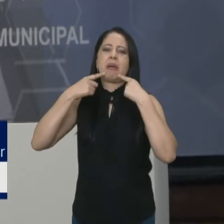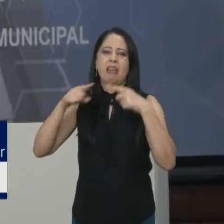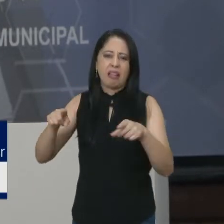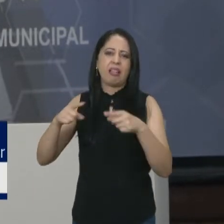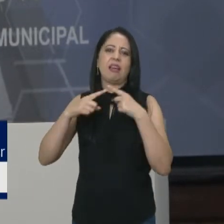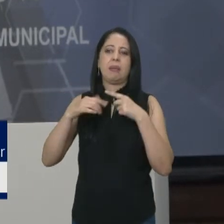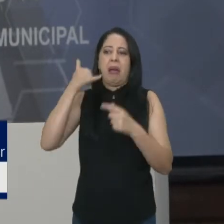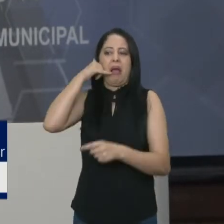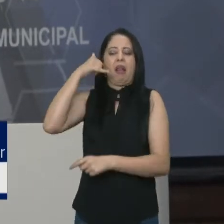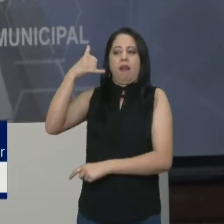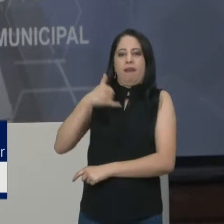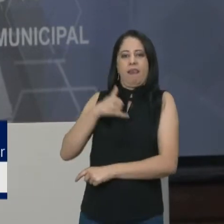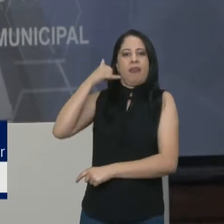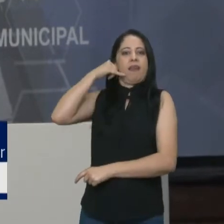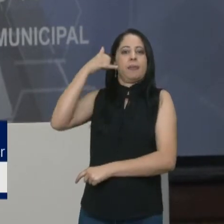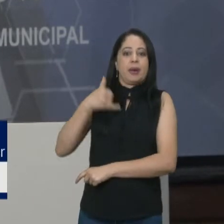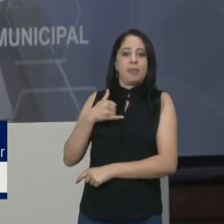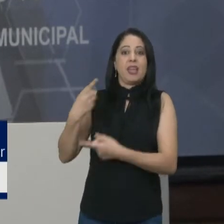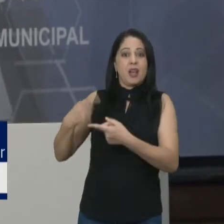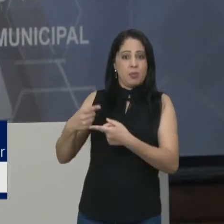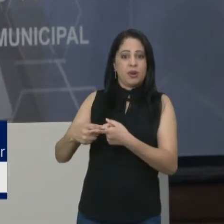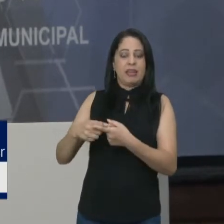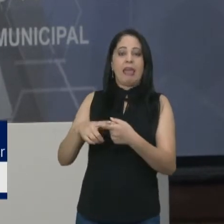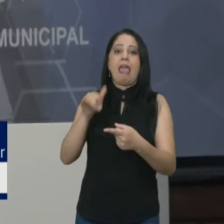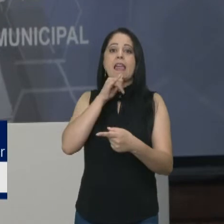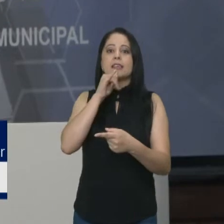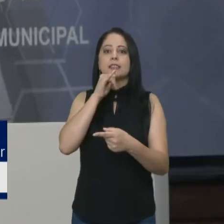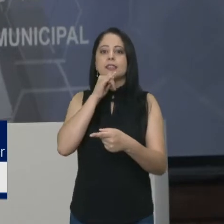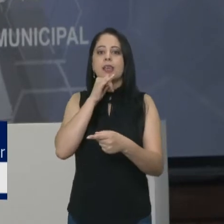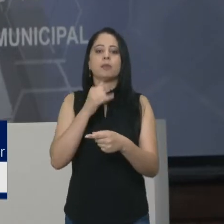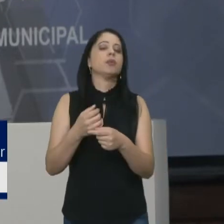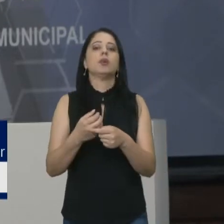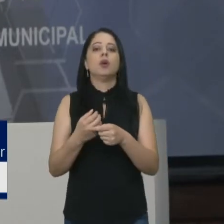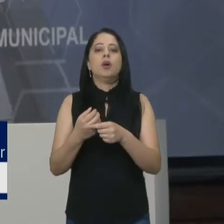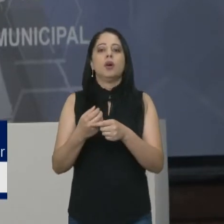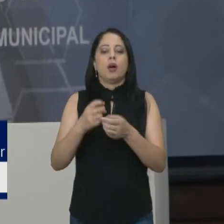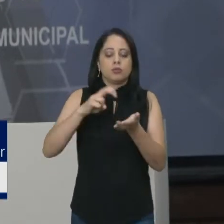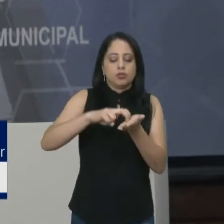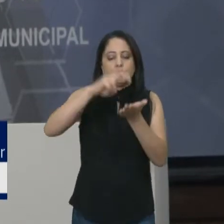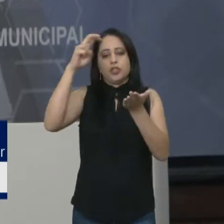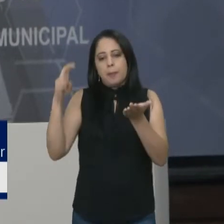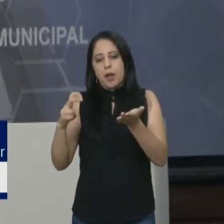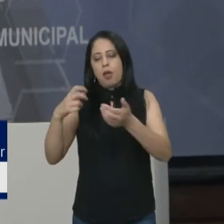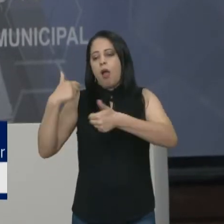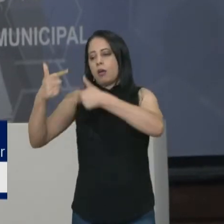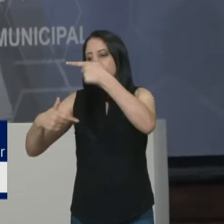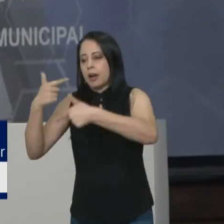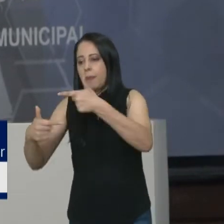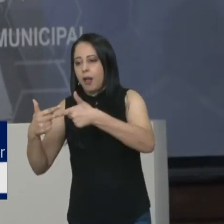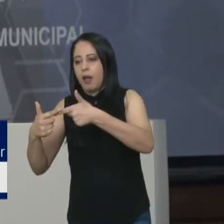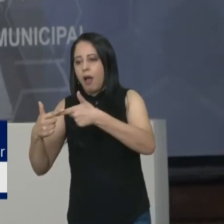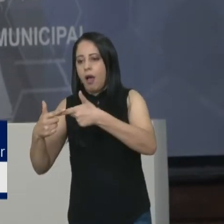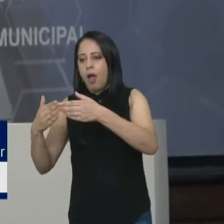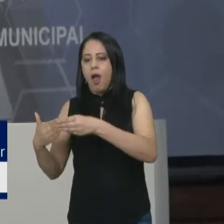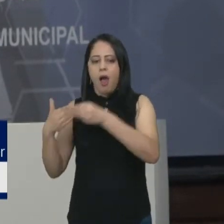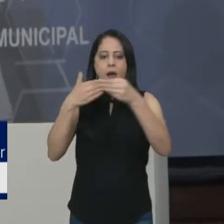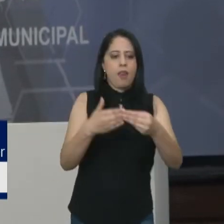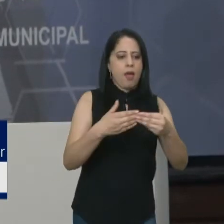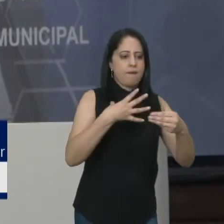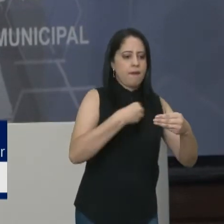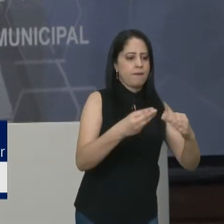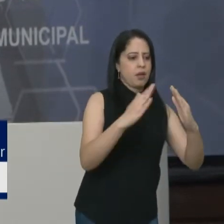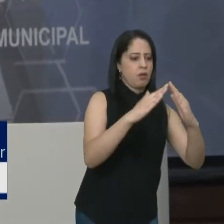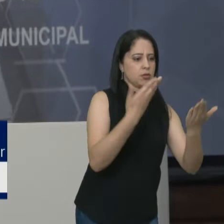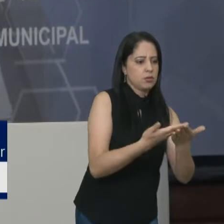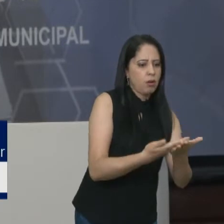ligações dos munícipes, porque saem cedo para trabalhar, voltam tarde, tem as crianças na escola. Então, tenho